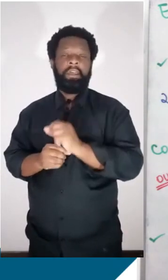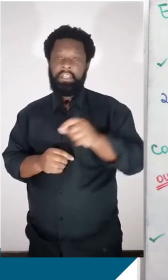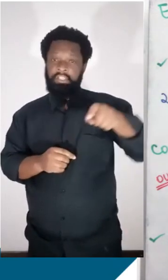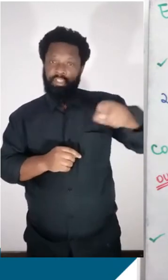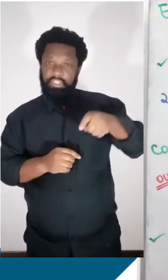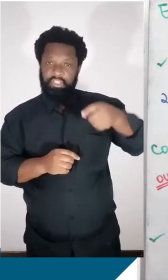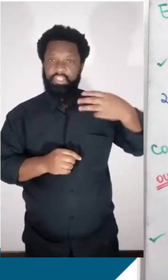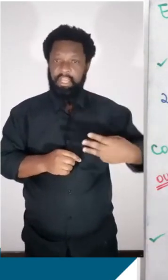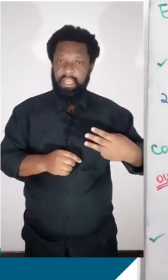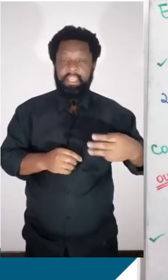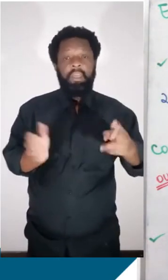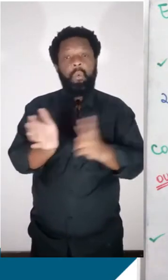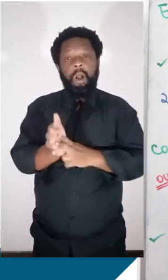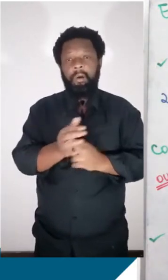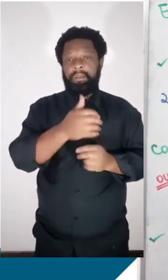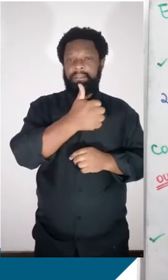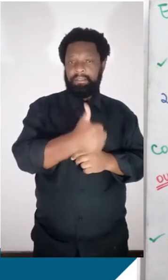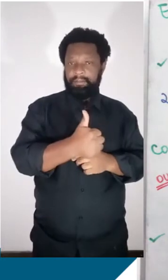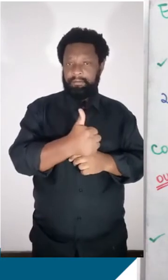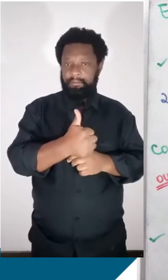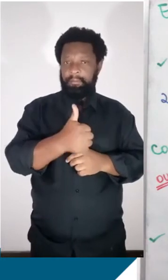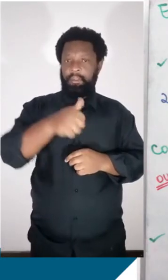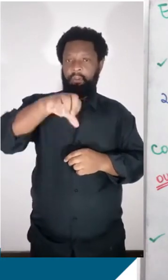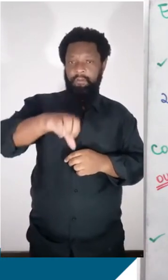acho que x3 é igual a